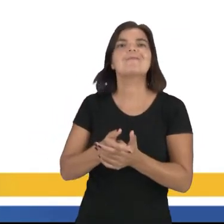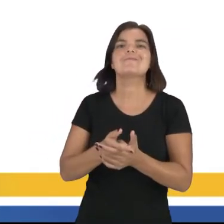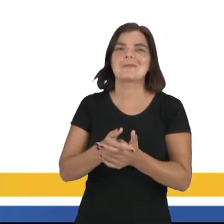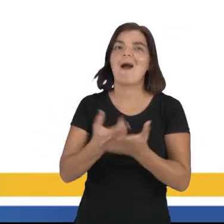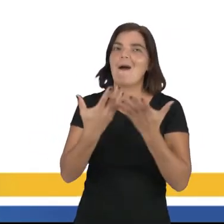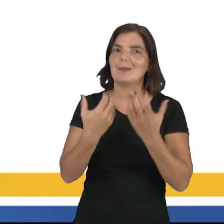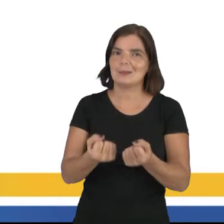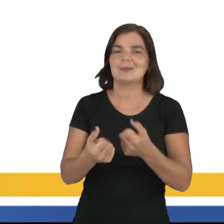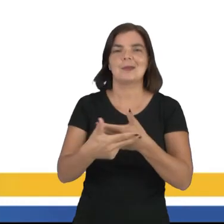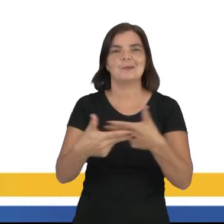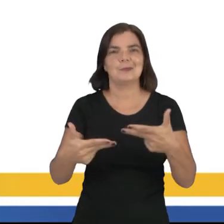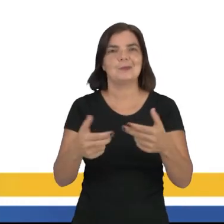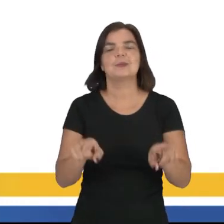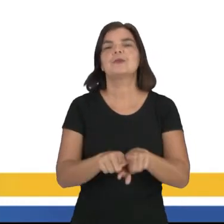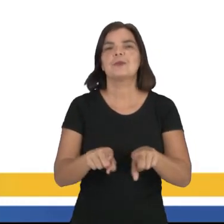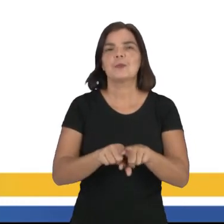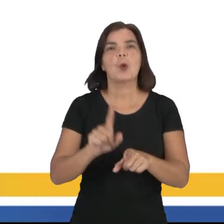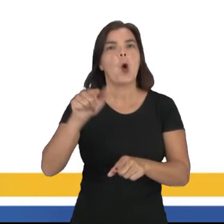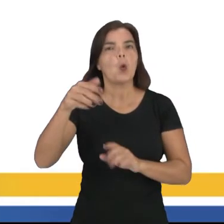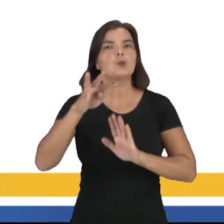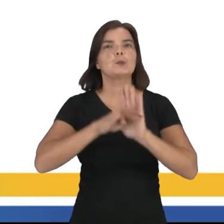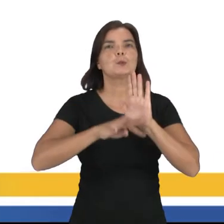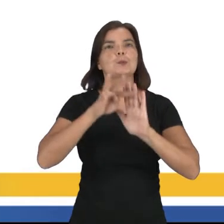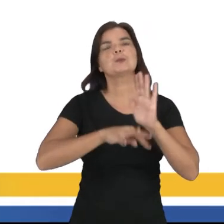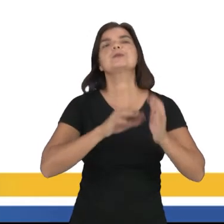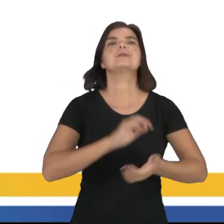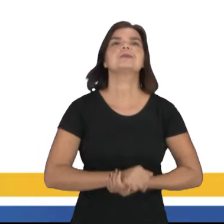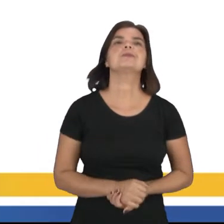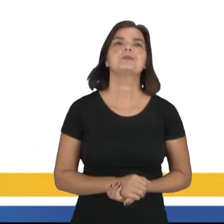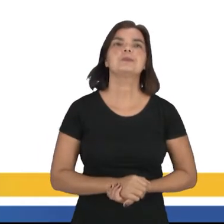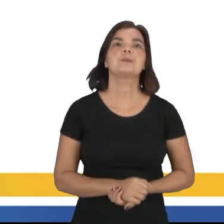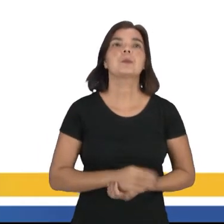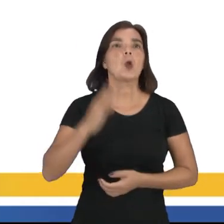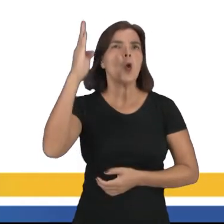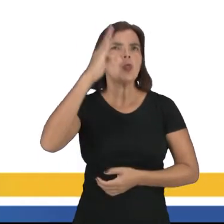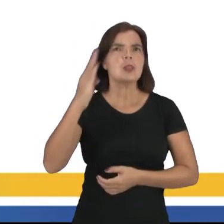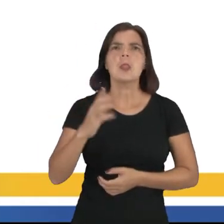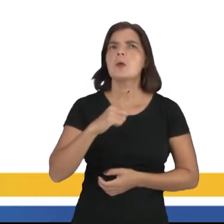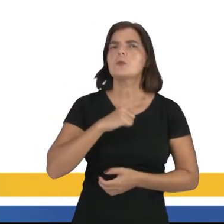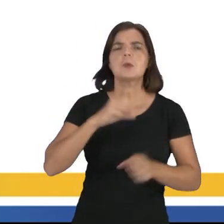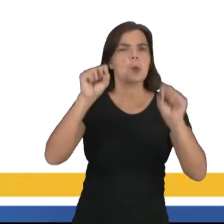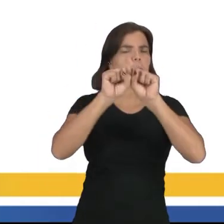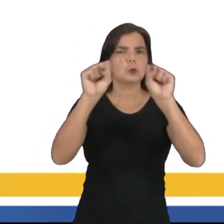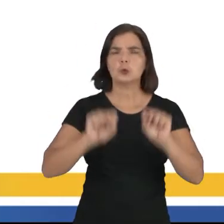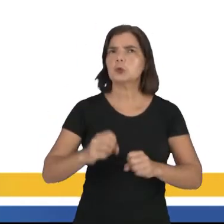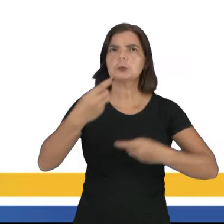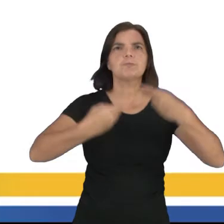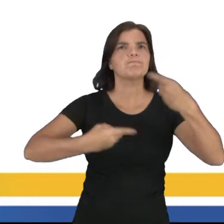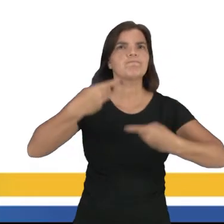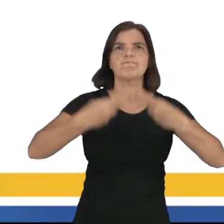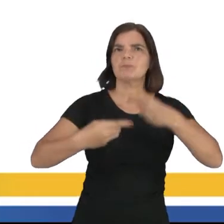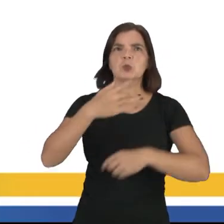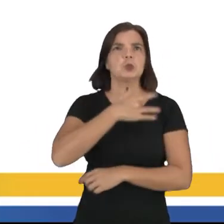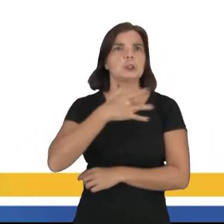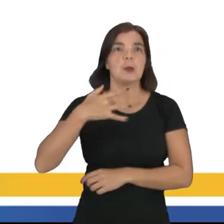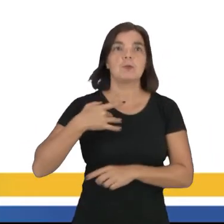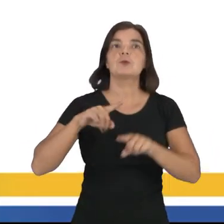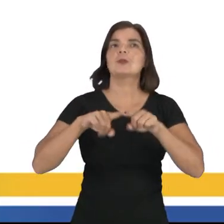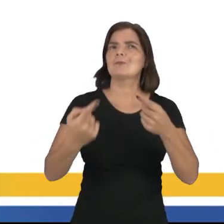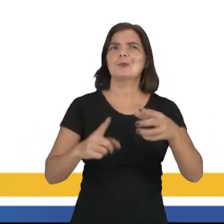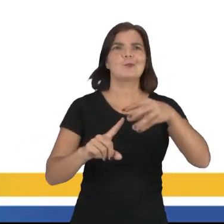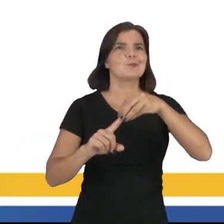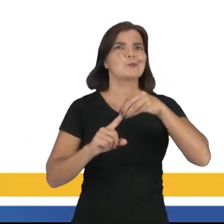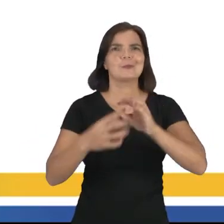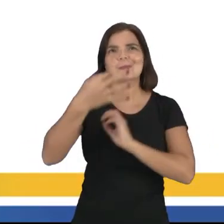a aderir a esse produto. Vamos a mais um texto? No Brasil, não temos sistema nem política de